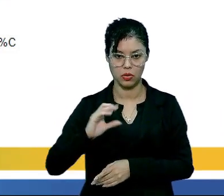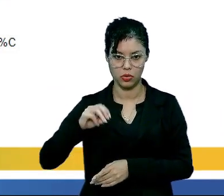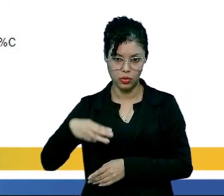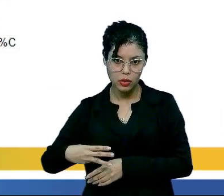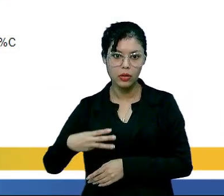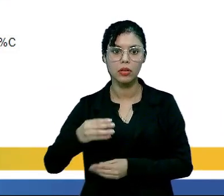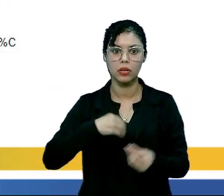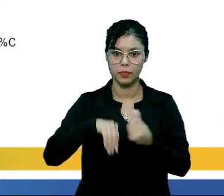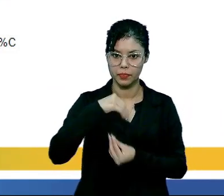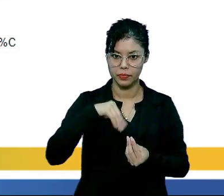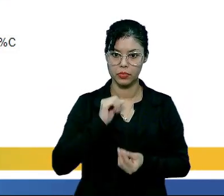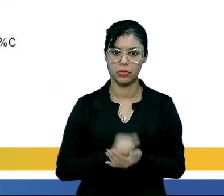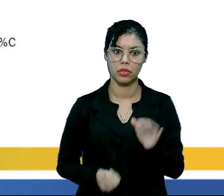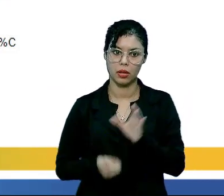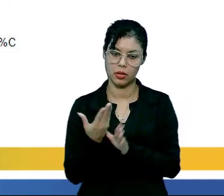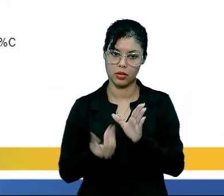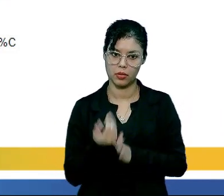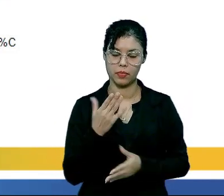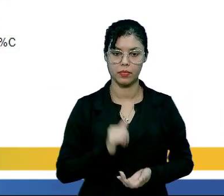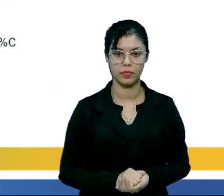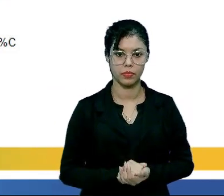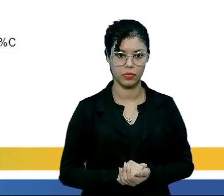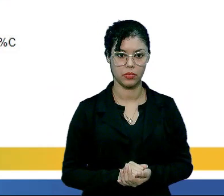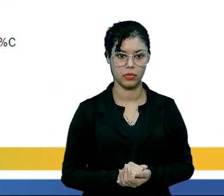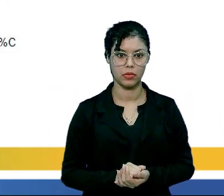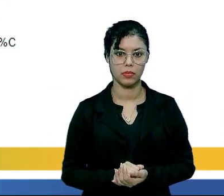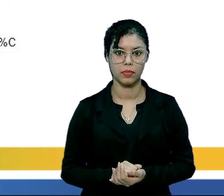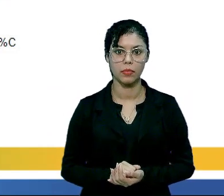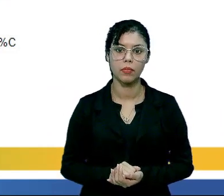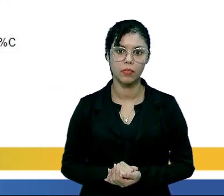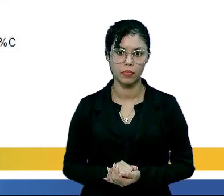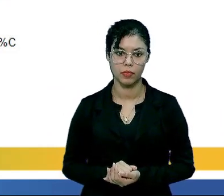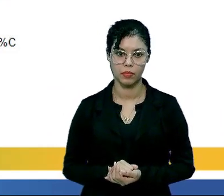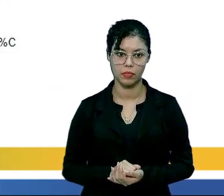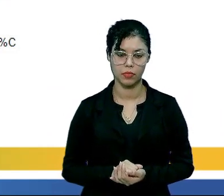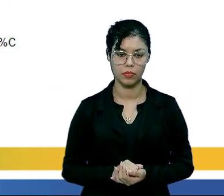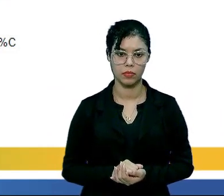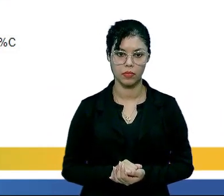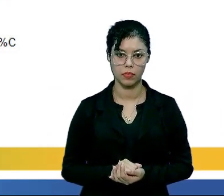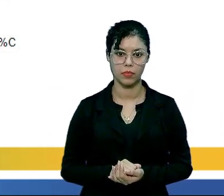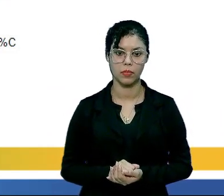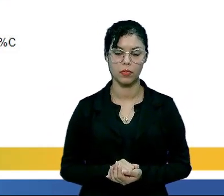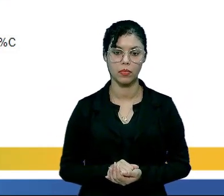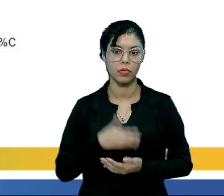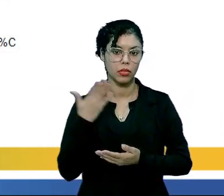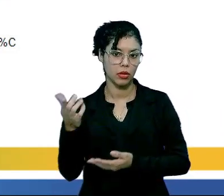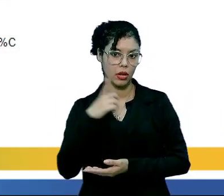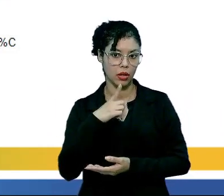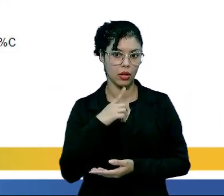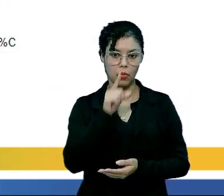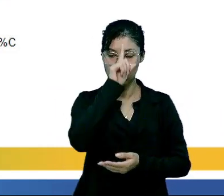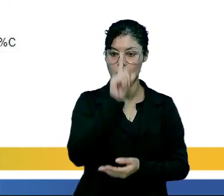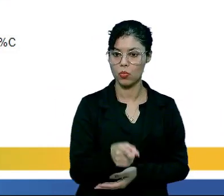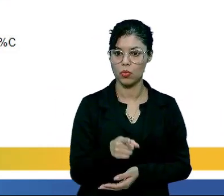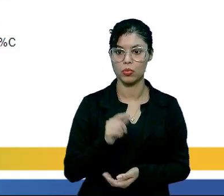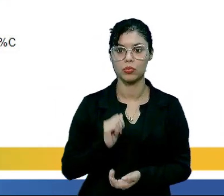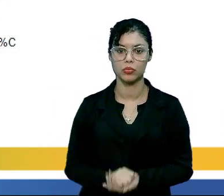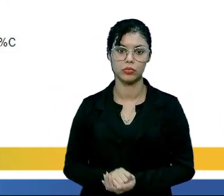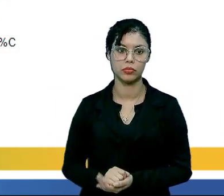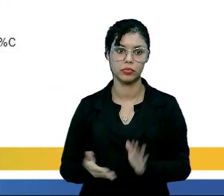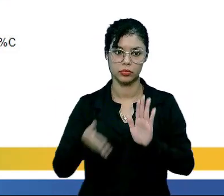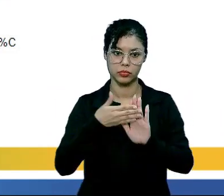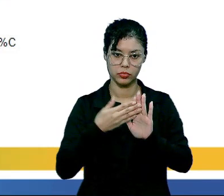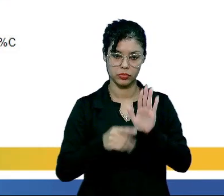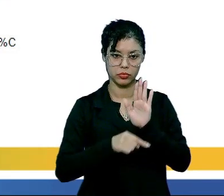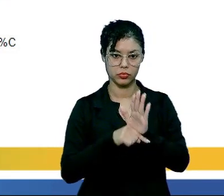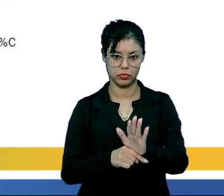com cloreto de cálcio, produzindo carbonato de cálcio mais cloreto de sódio. Então temos o comando. Ó.